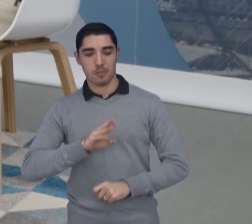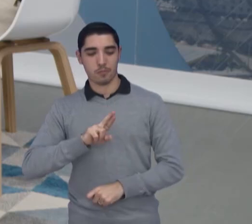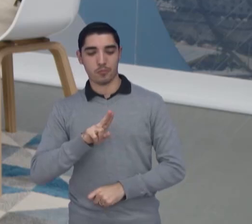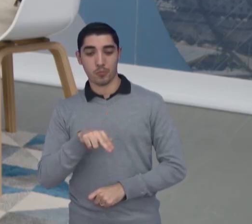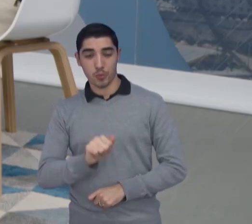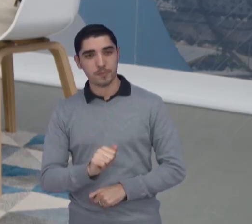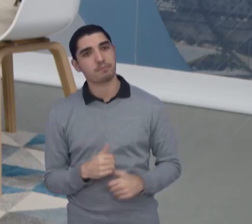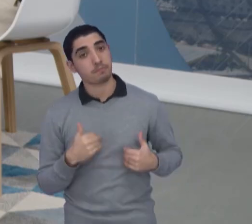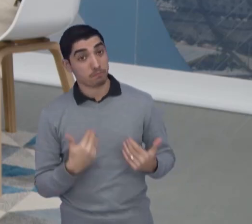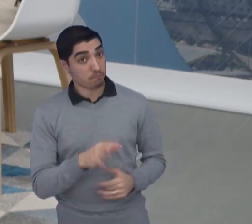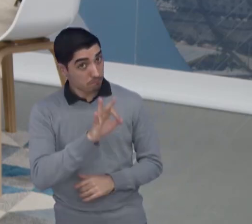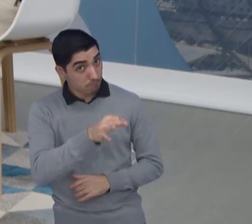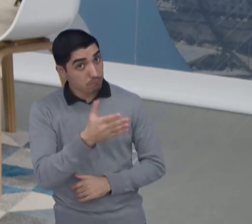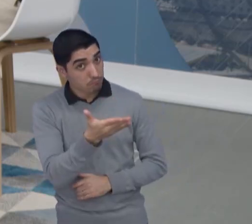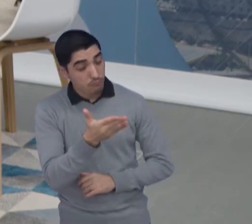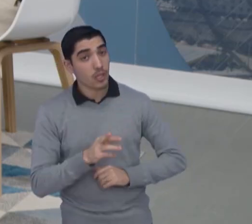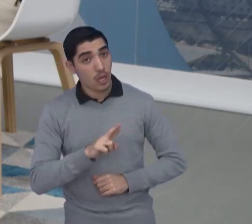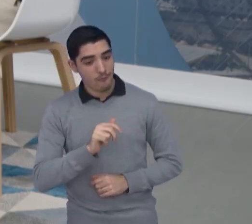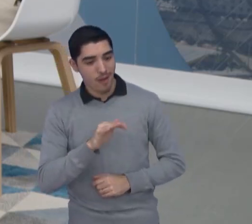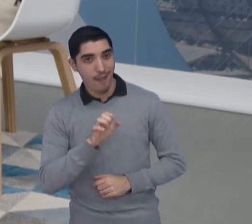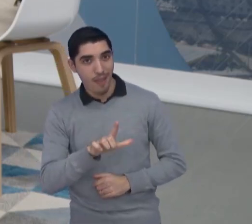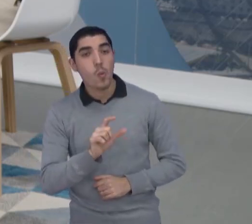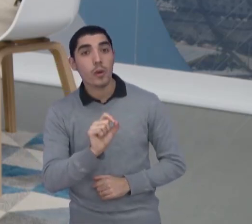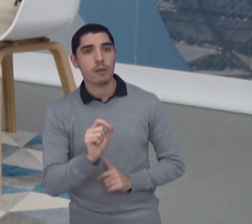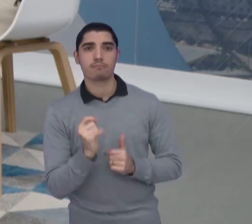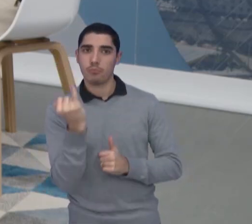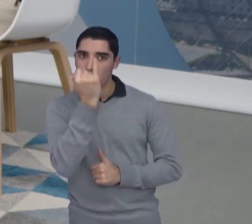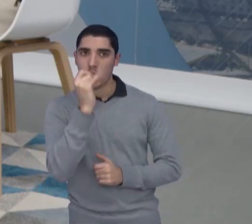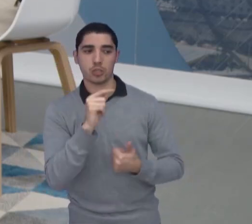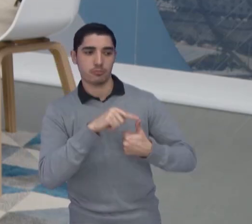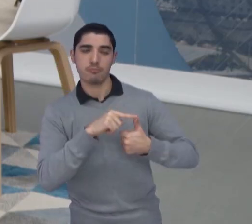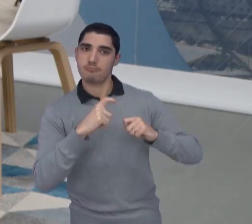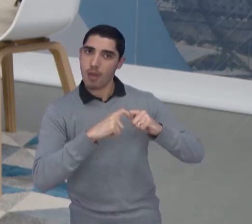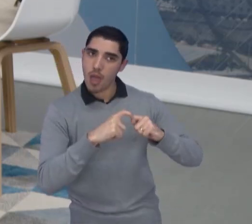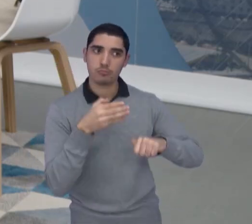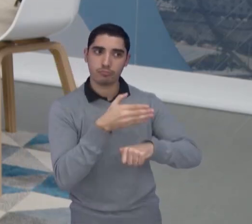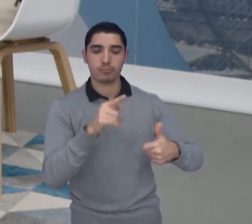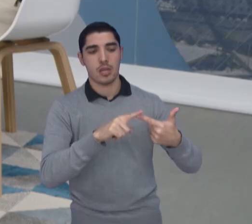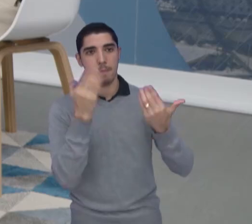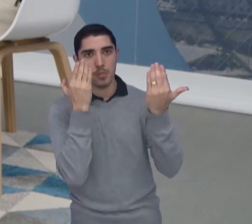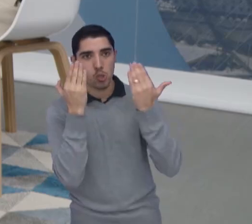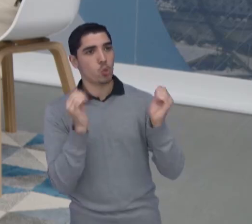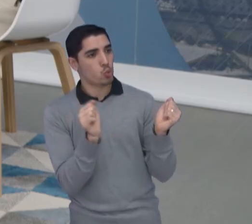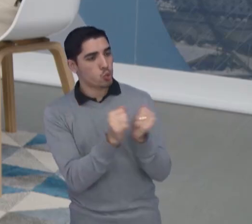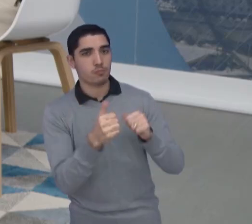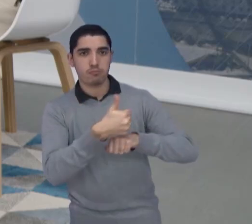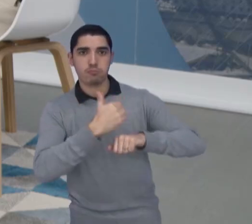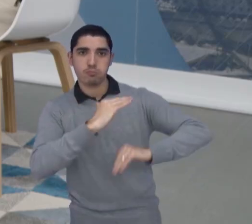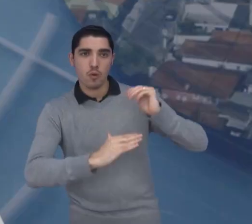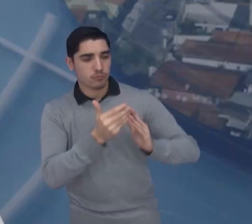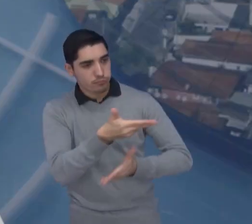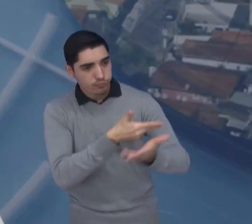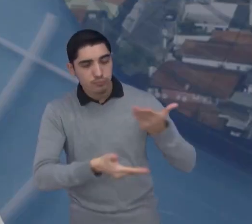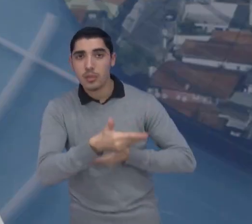né, Rafael? É um trabalho integrado, mesmo com médicos, psicólogos, e é um momento que, né, como a gente falou, os